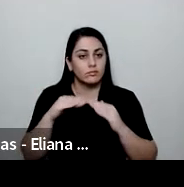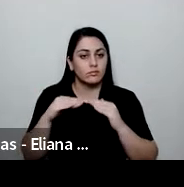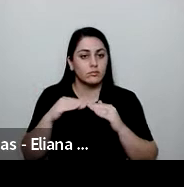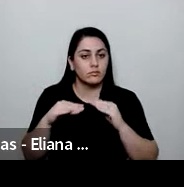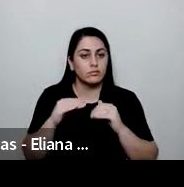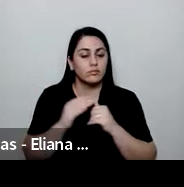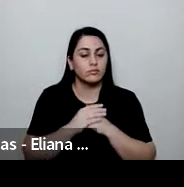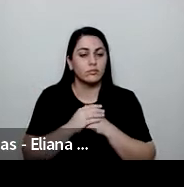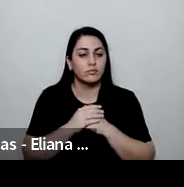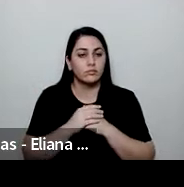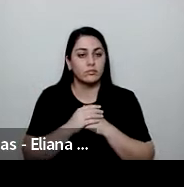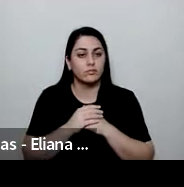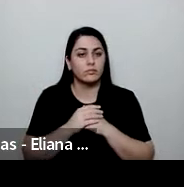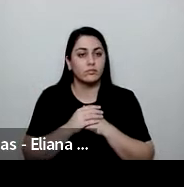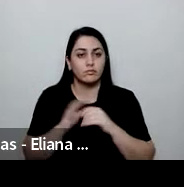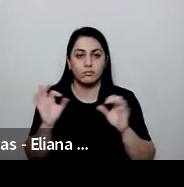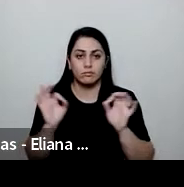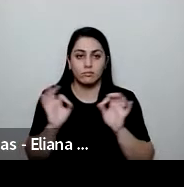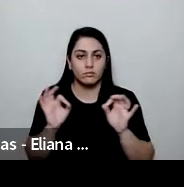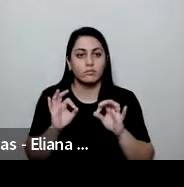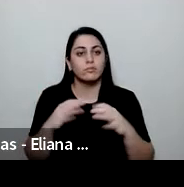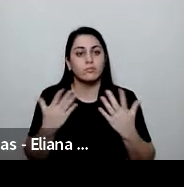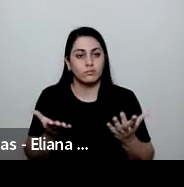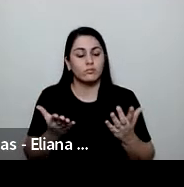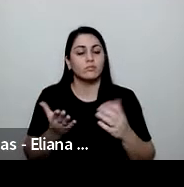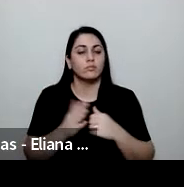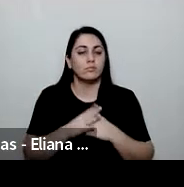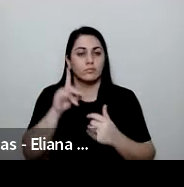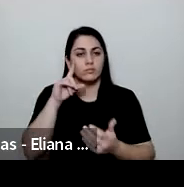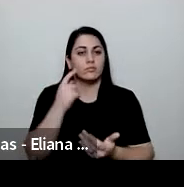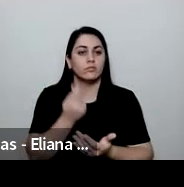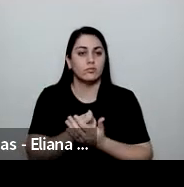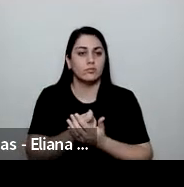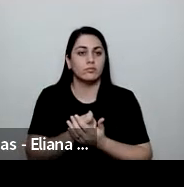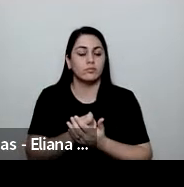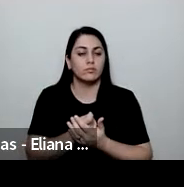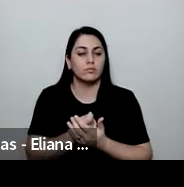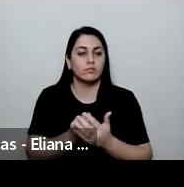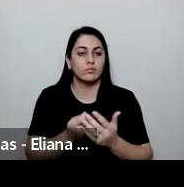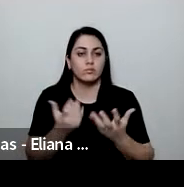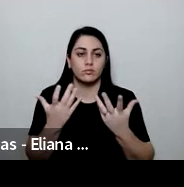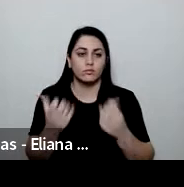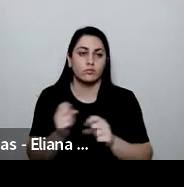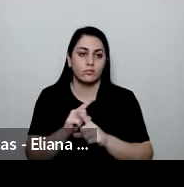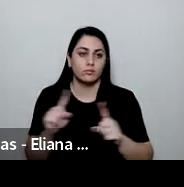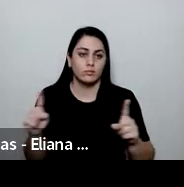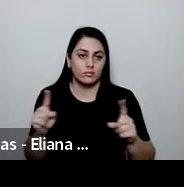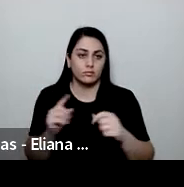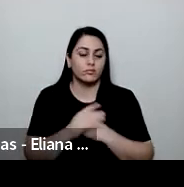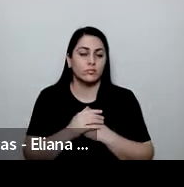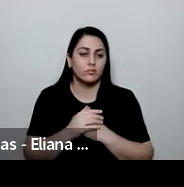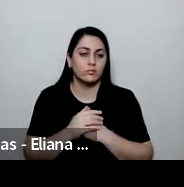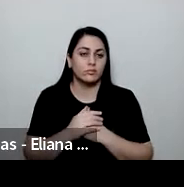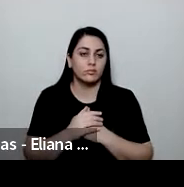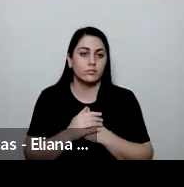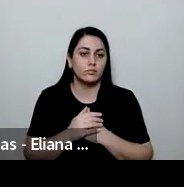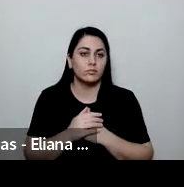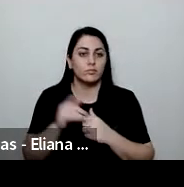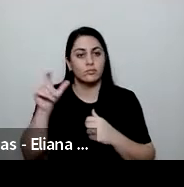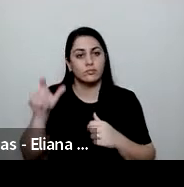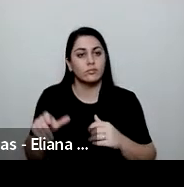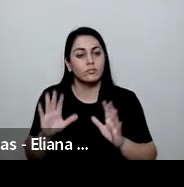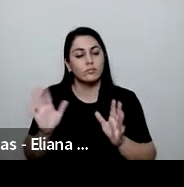sentido e não havendo programa o resultado foi foi rejeitada a preliminar de ilegitimidade de parte